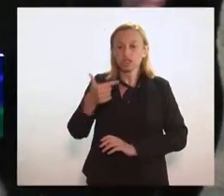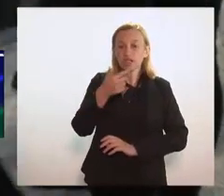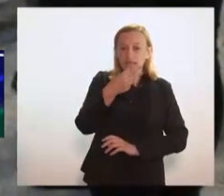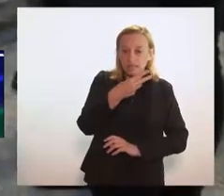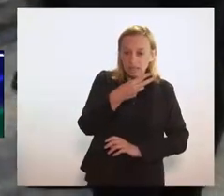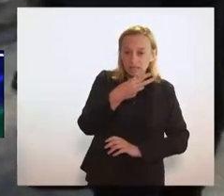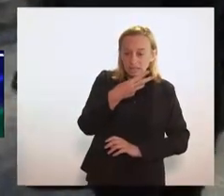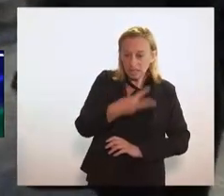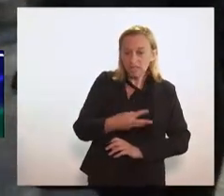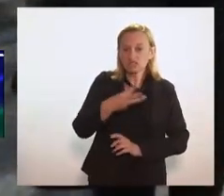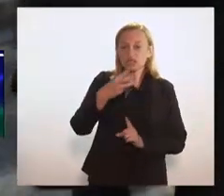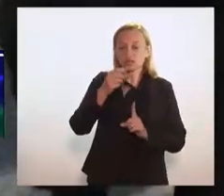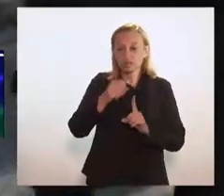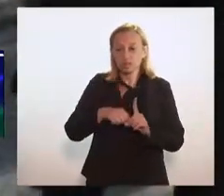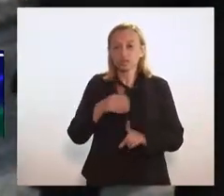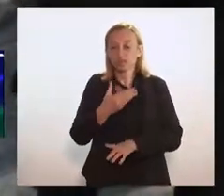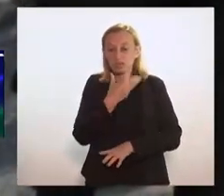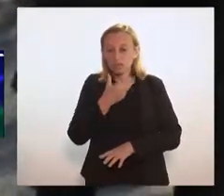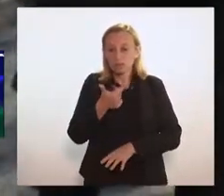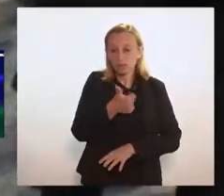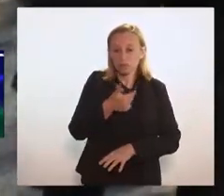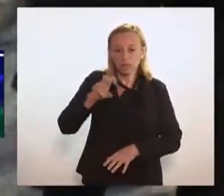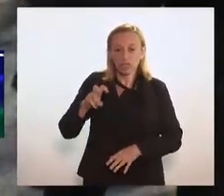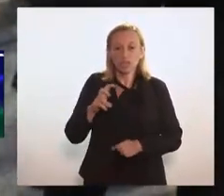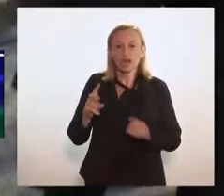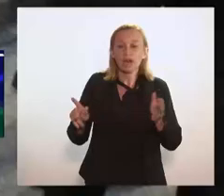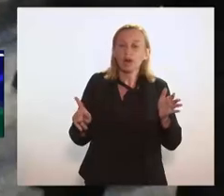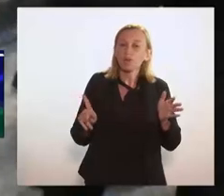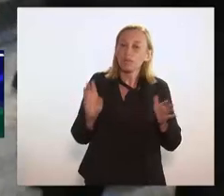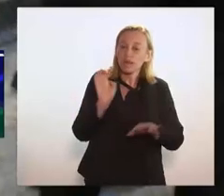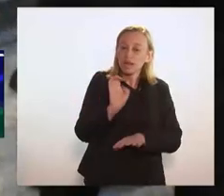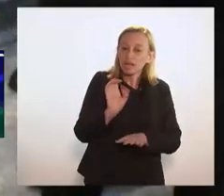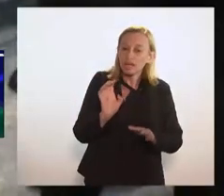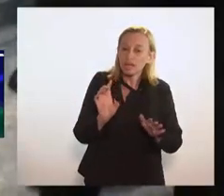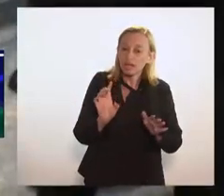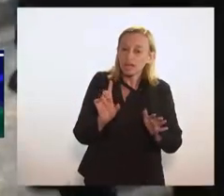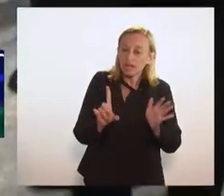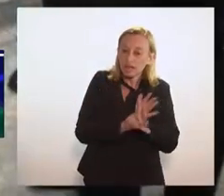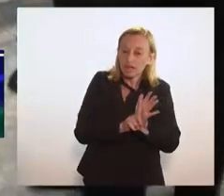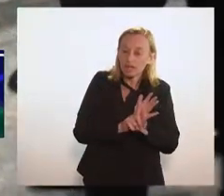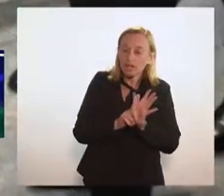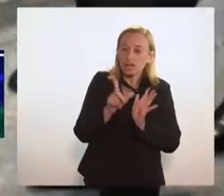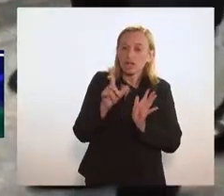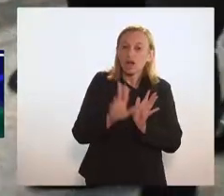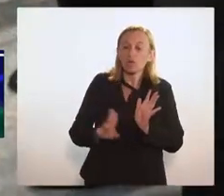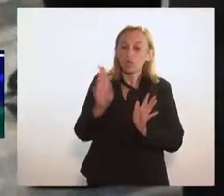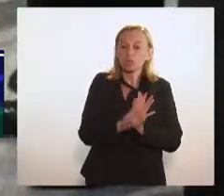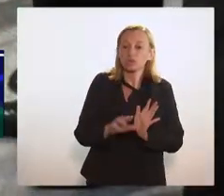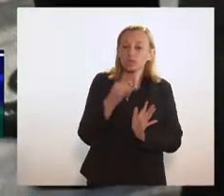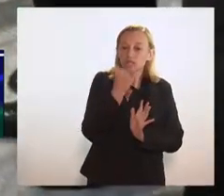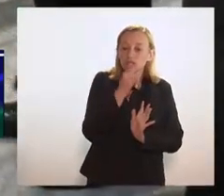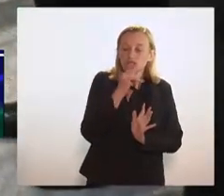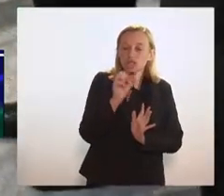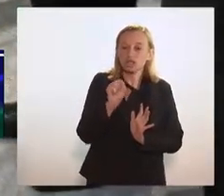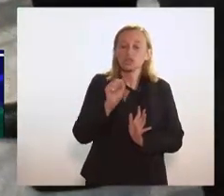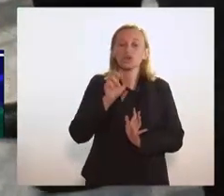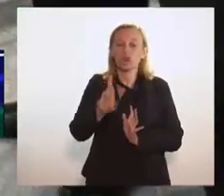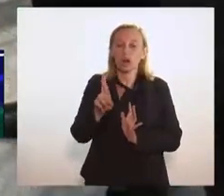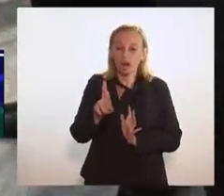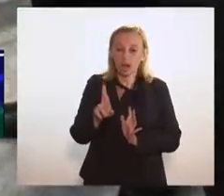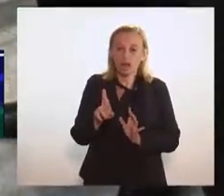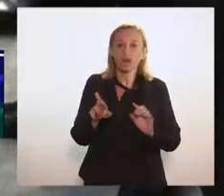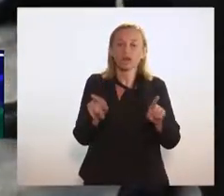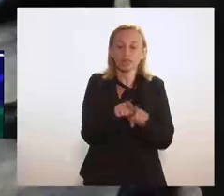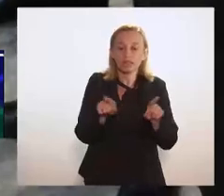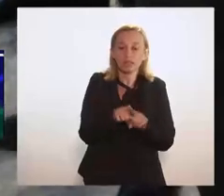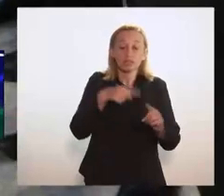2015, que é uma lei que institui a política estadual de incentivo ao uso de energia solar e também estipula os